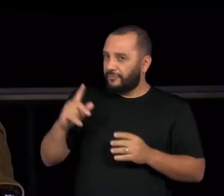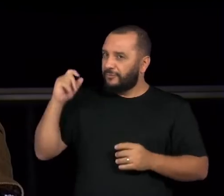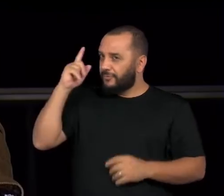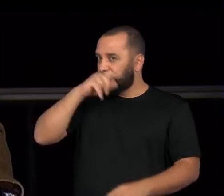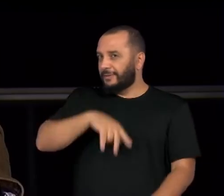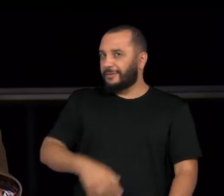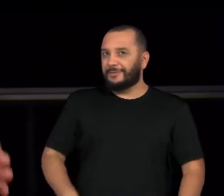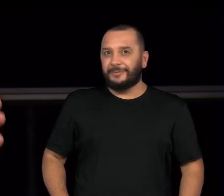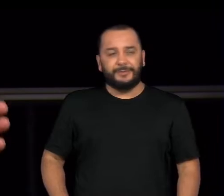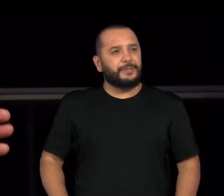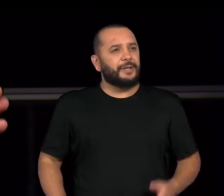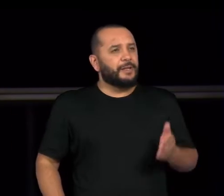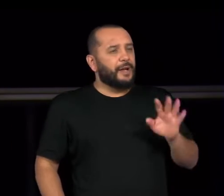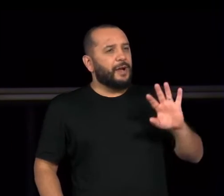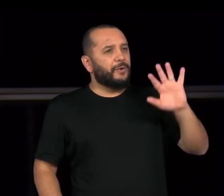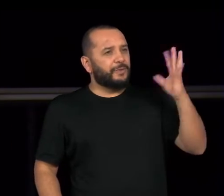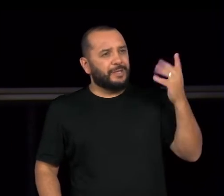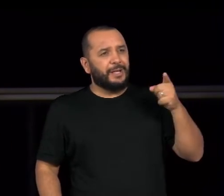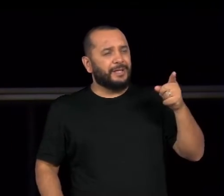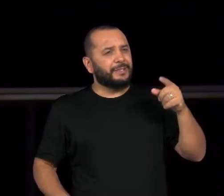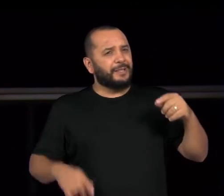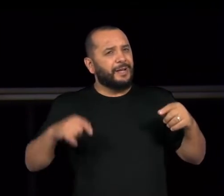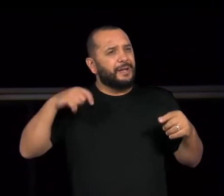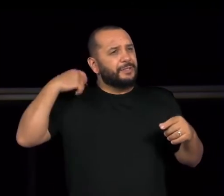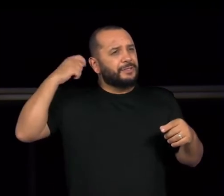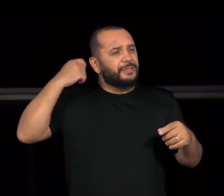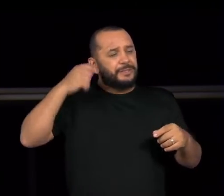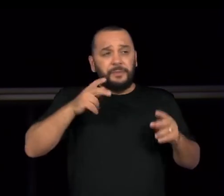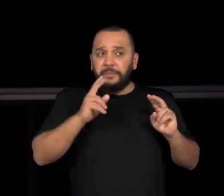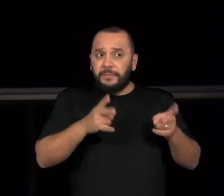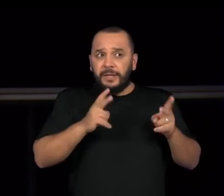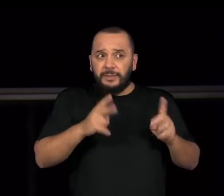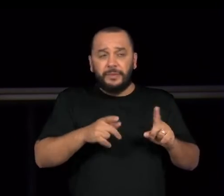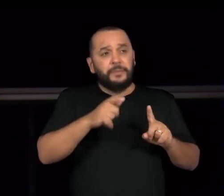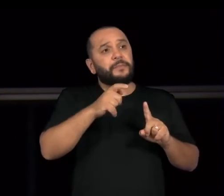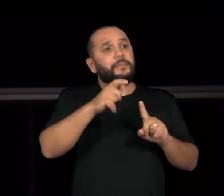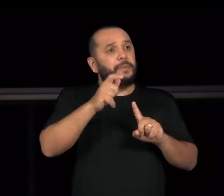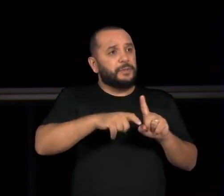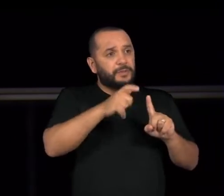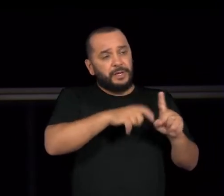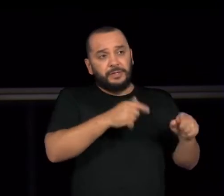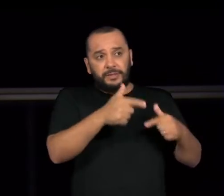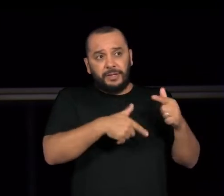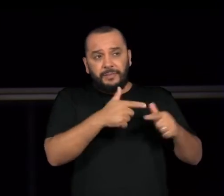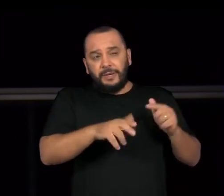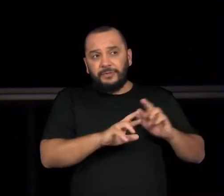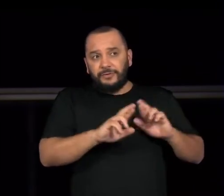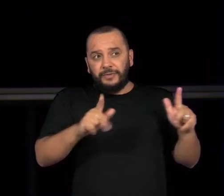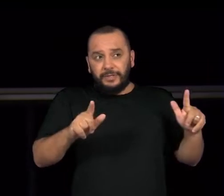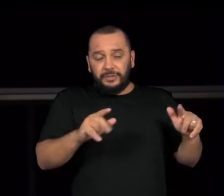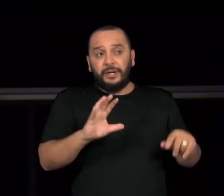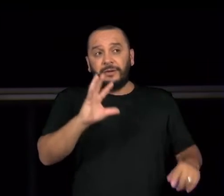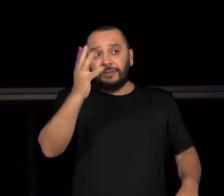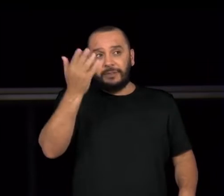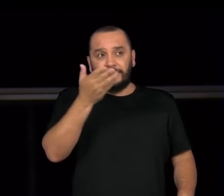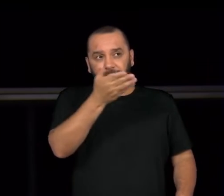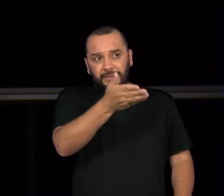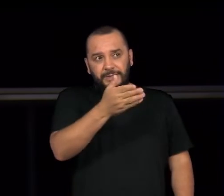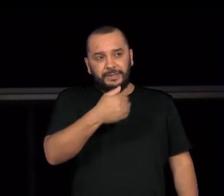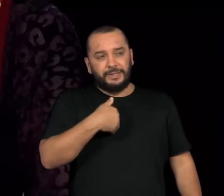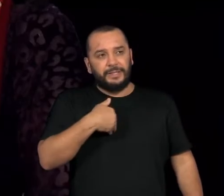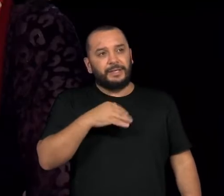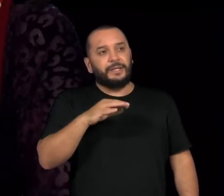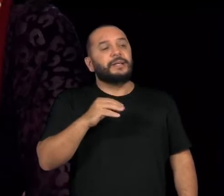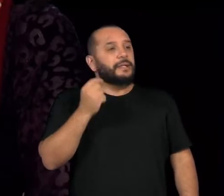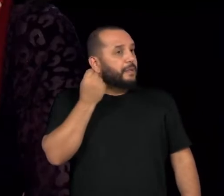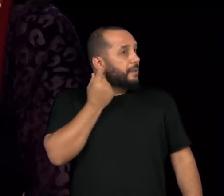É. Esther, acontece de, às vezes, um artista fazer o mesmo personagem em trabalhos diferentes. Foi o seu caso, por exemplo, com a Tarsila